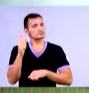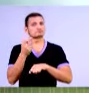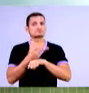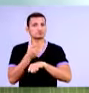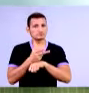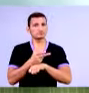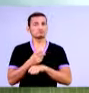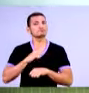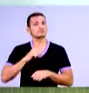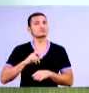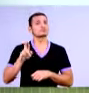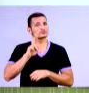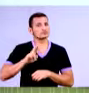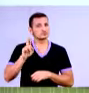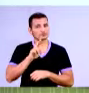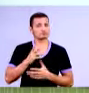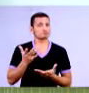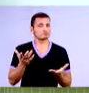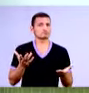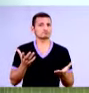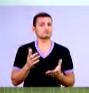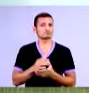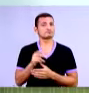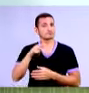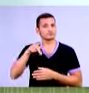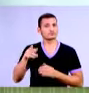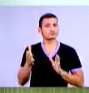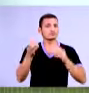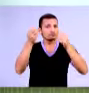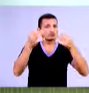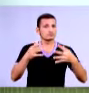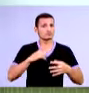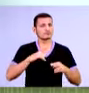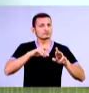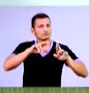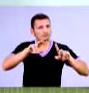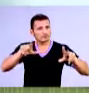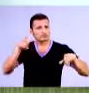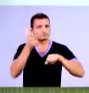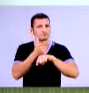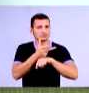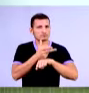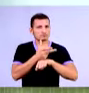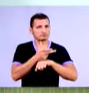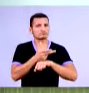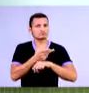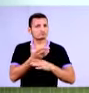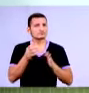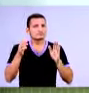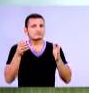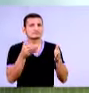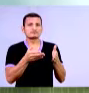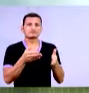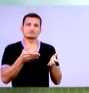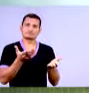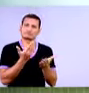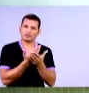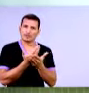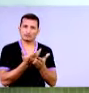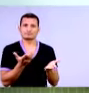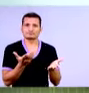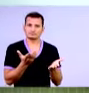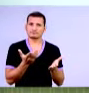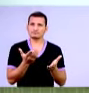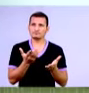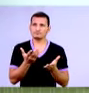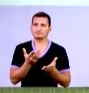temos aí a utilização, como o professor já explicou, de diversas mídias para esse propósito específico, né, de